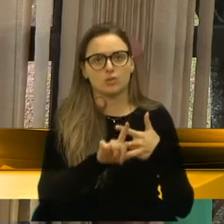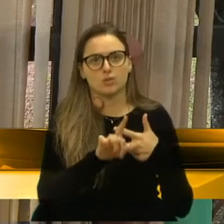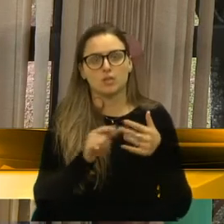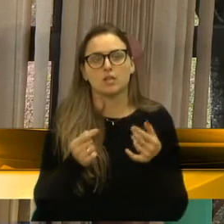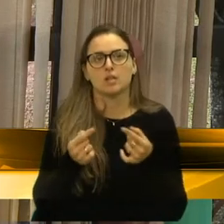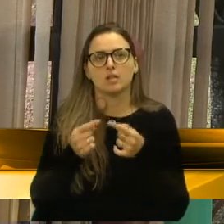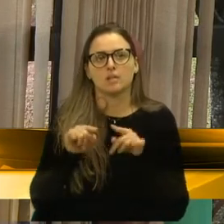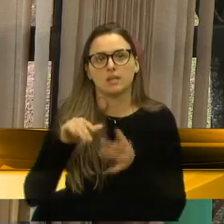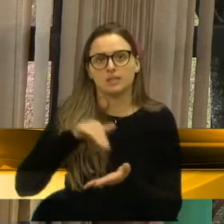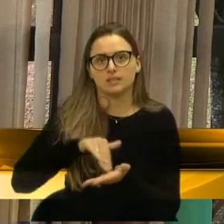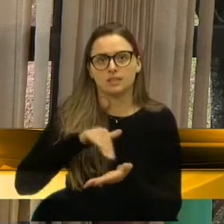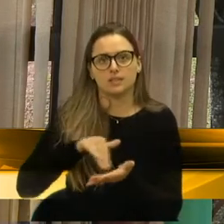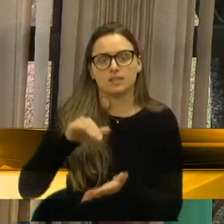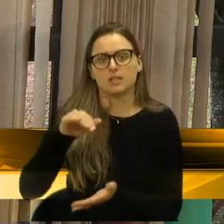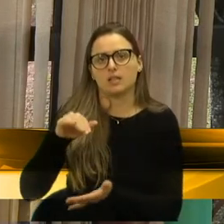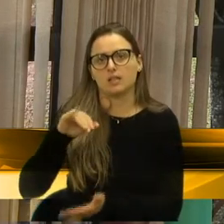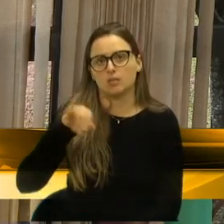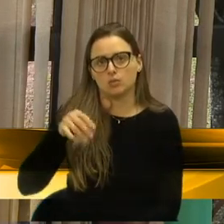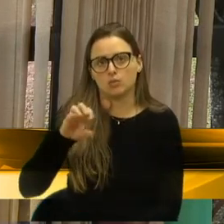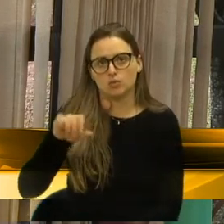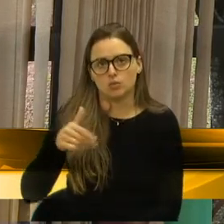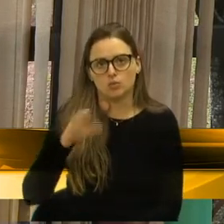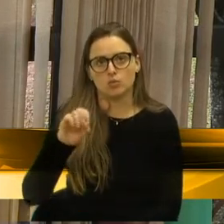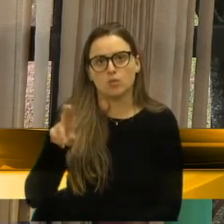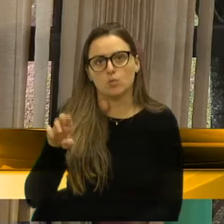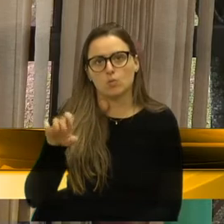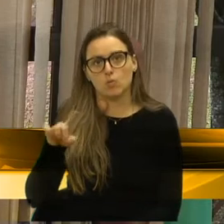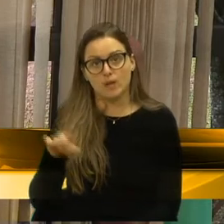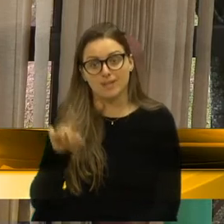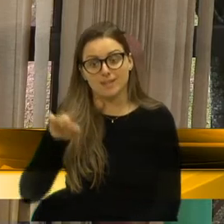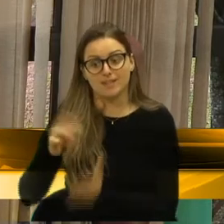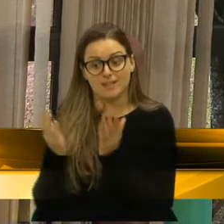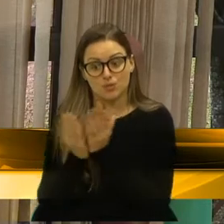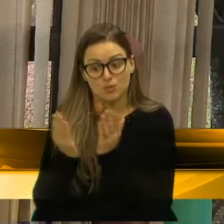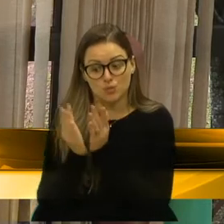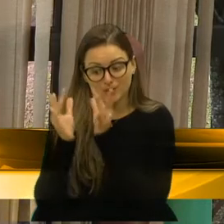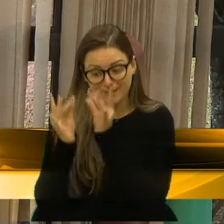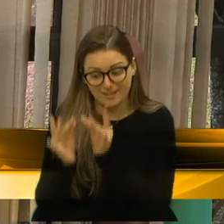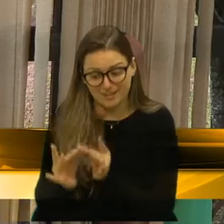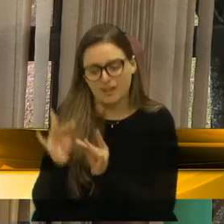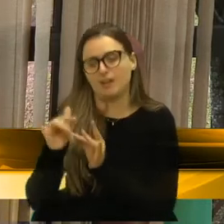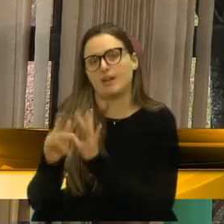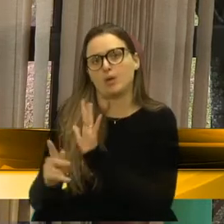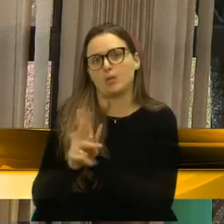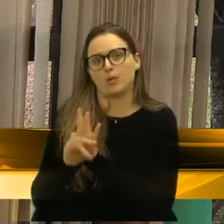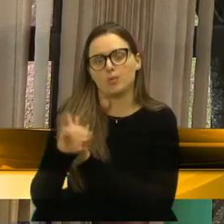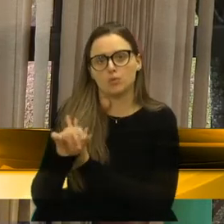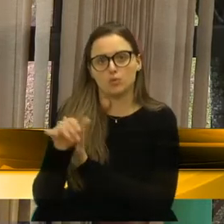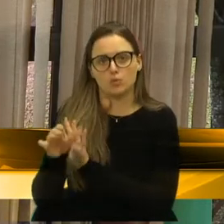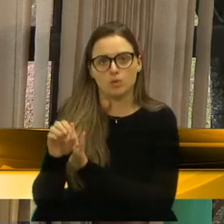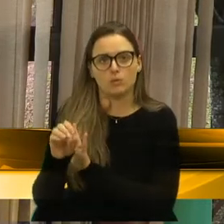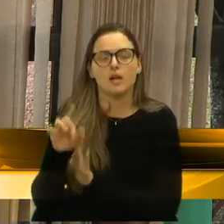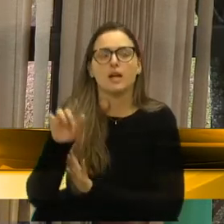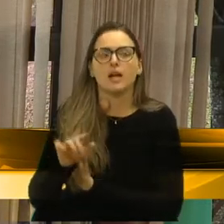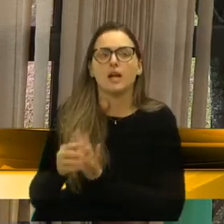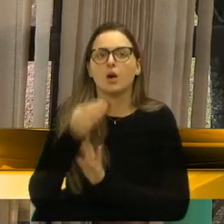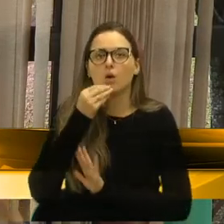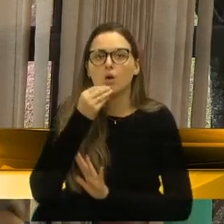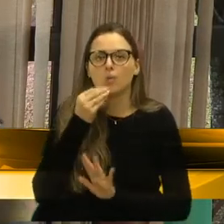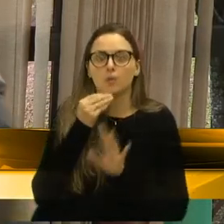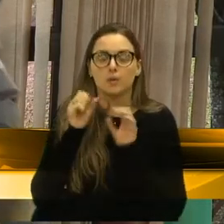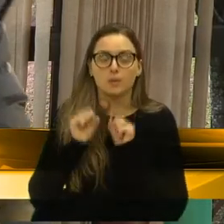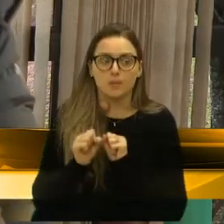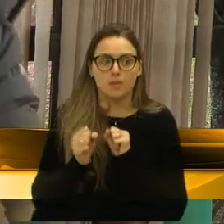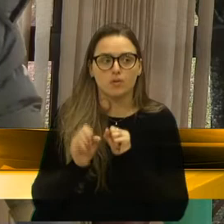o secretário joão ele estuda a matéria você é uma pessoa que estuda e vai na minúcia ele tá então evidentemente pode acontecer algumas coisas